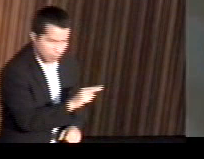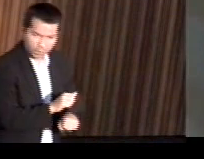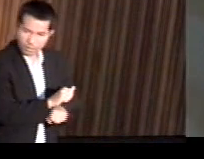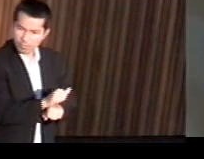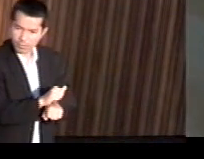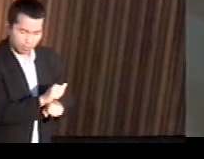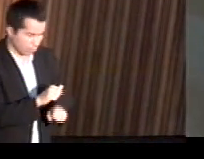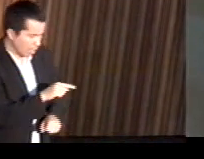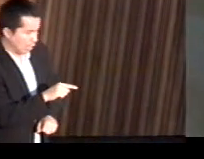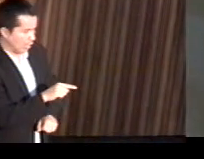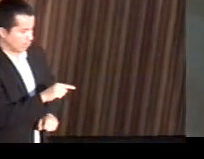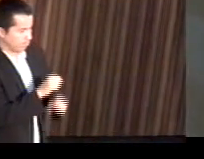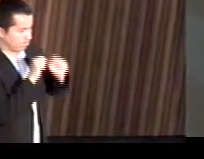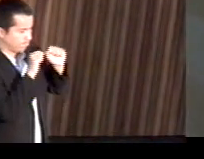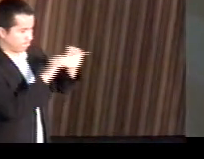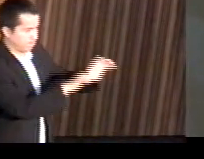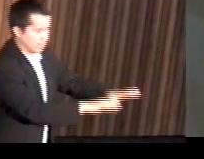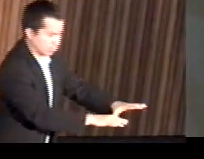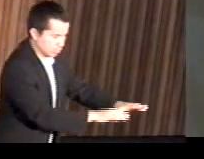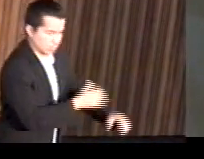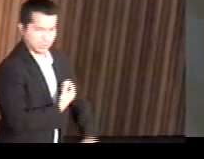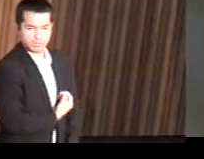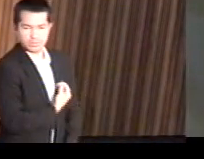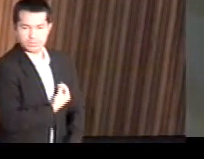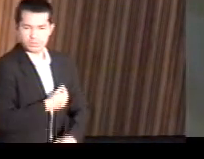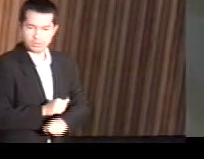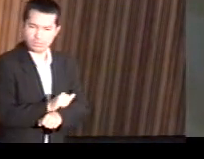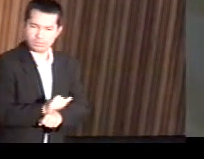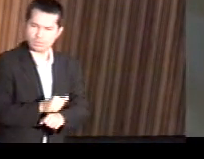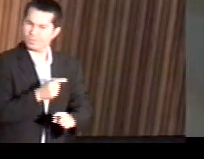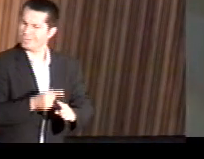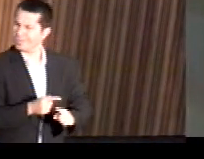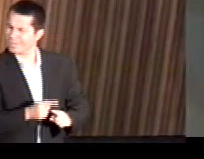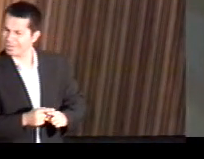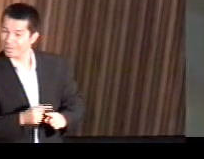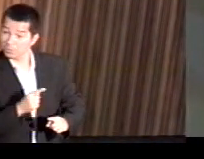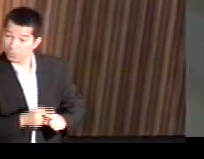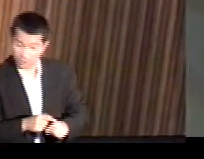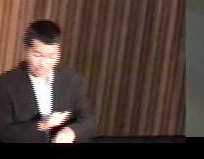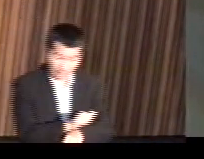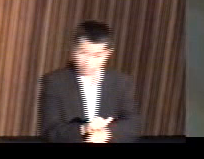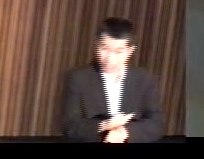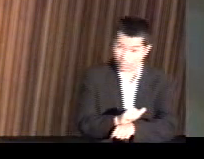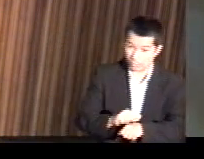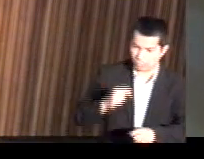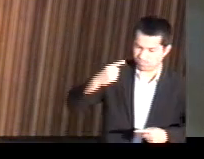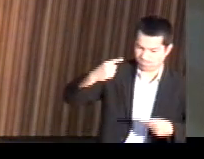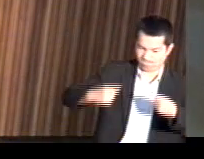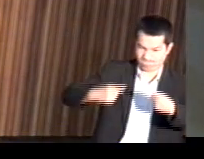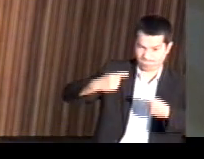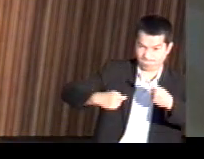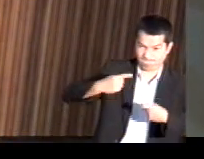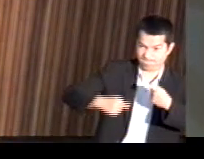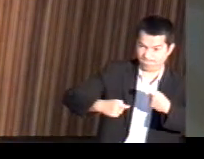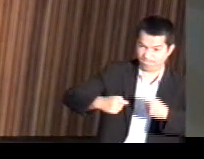trabalhado contra a opressão e a favor da justiça.